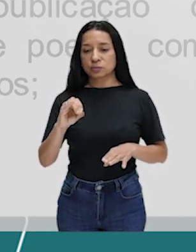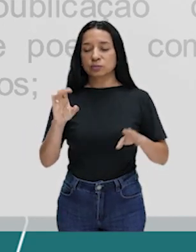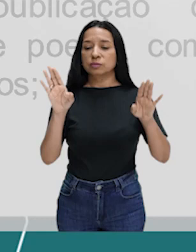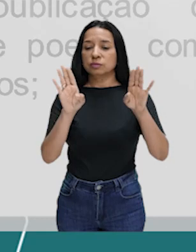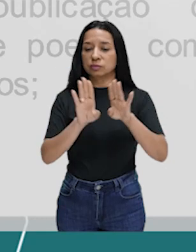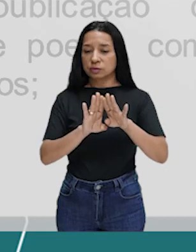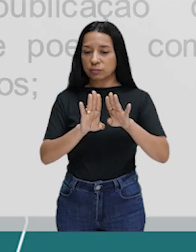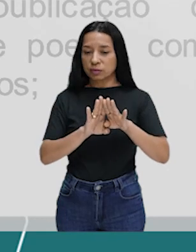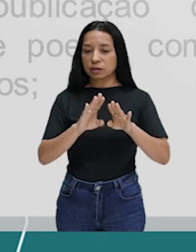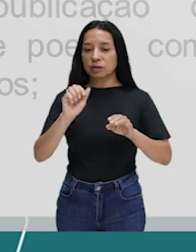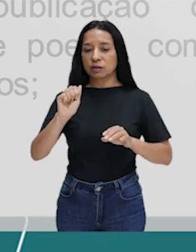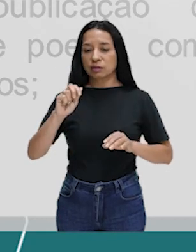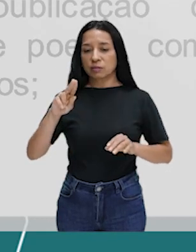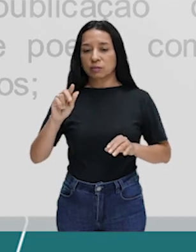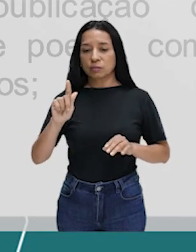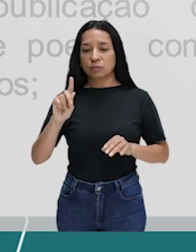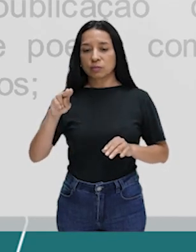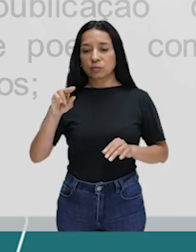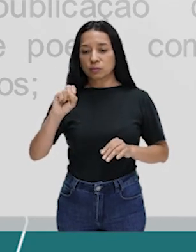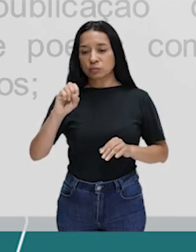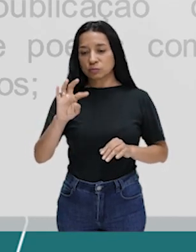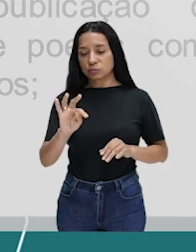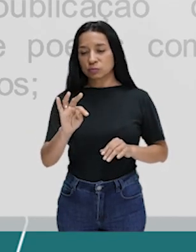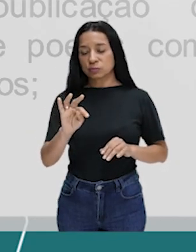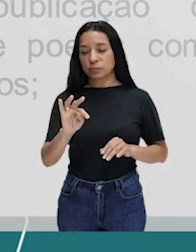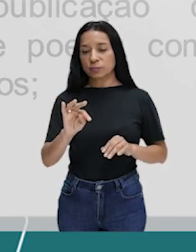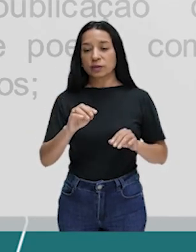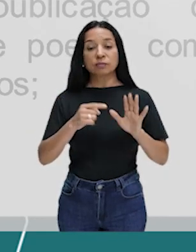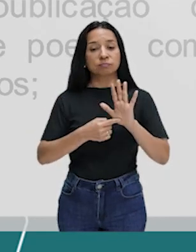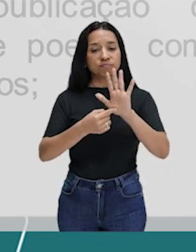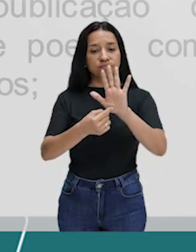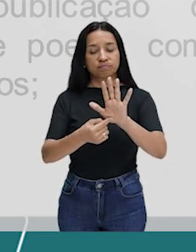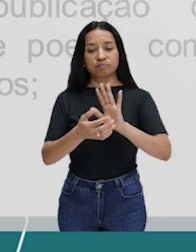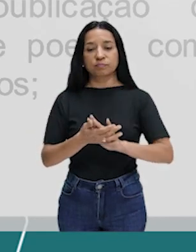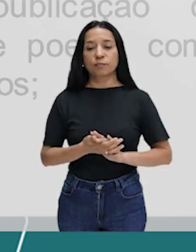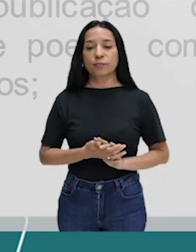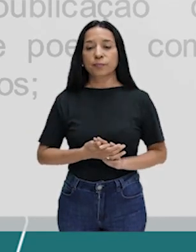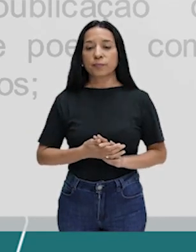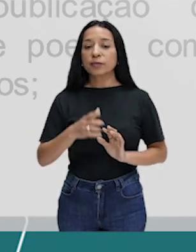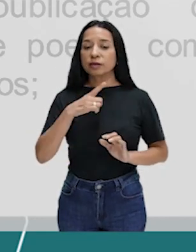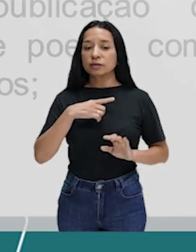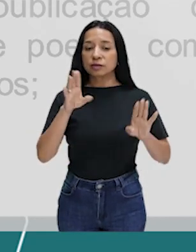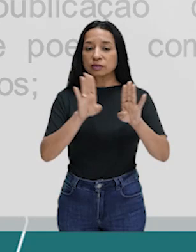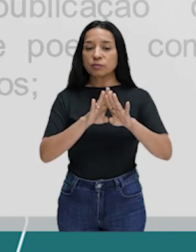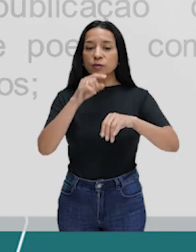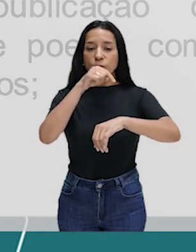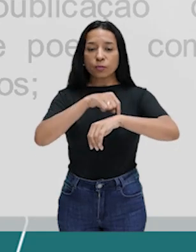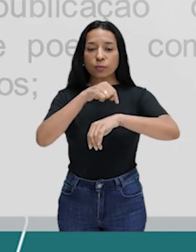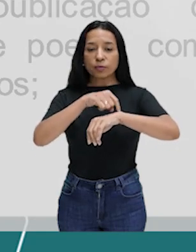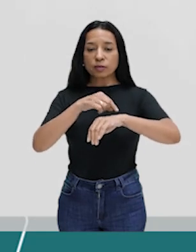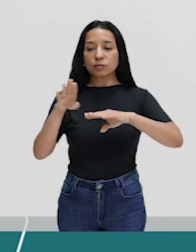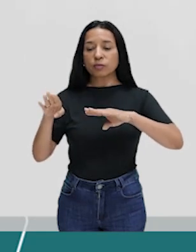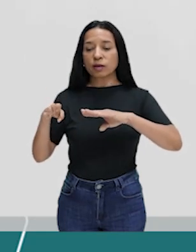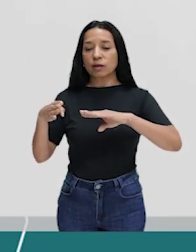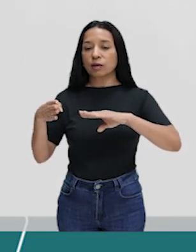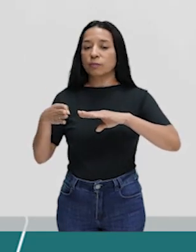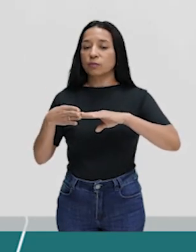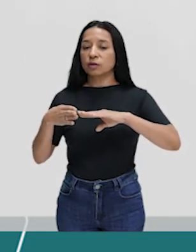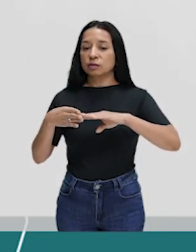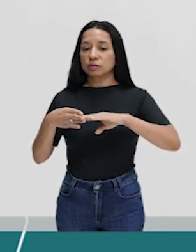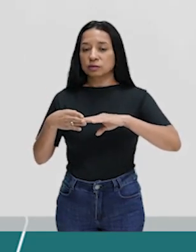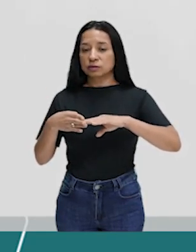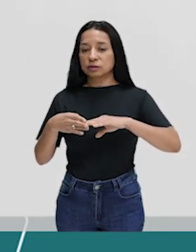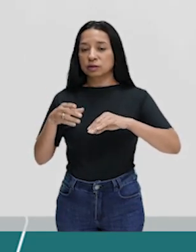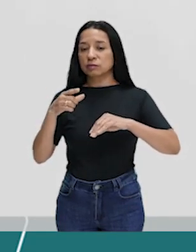Pignatari, né, melhor dizendo, e Augusto de Campos. São os que se destacam. Aí nós temos o momento modernista, né? No mesmo tempo em